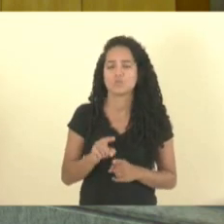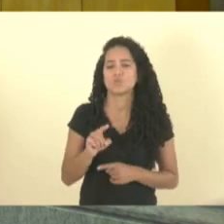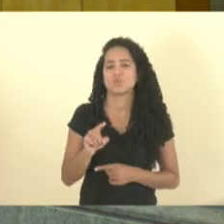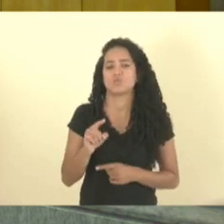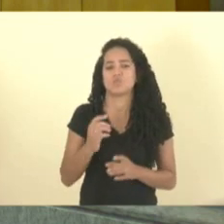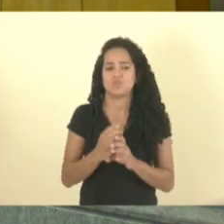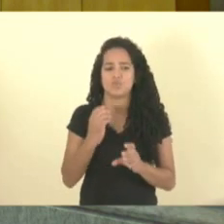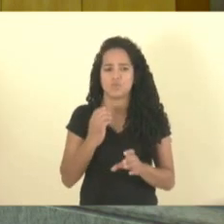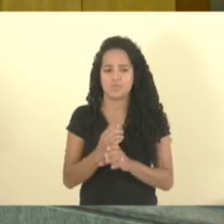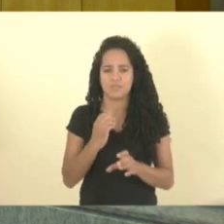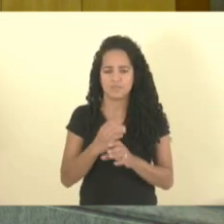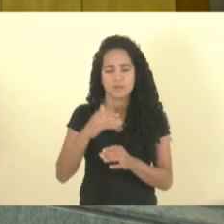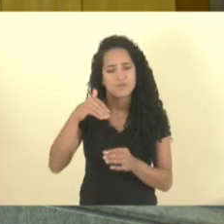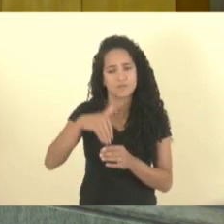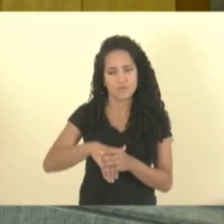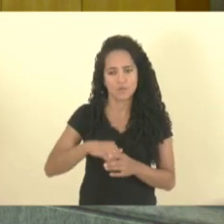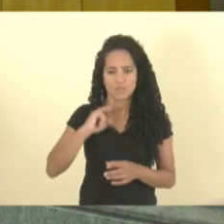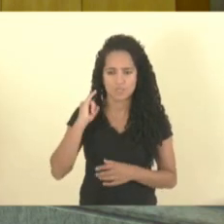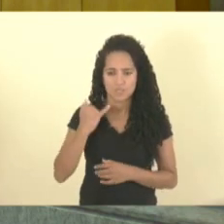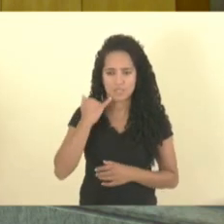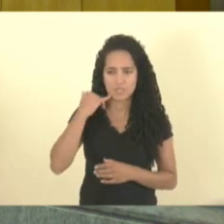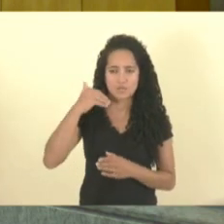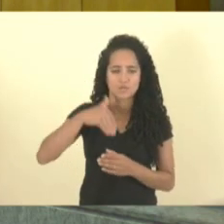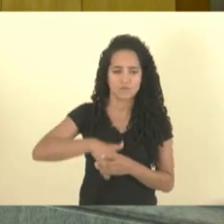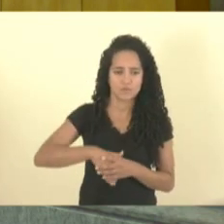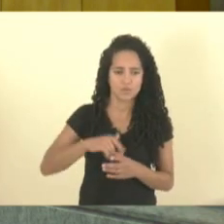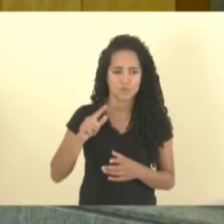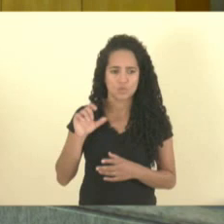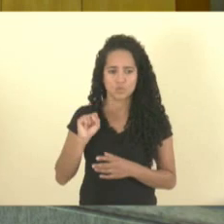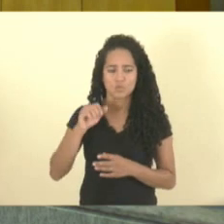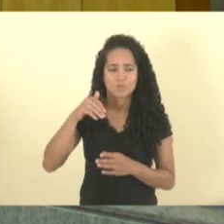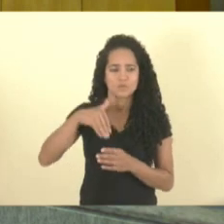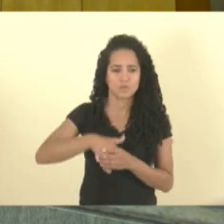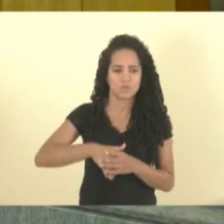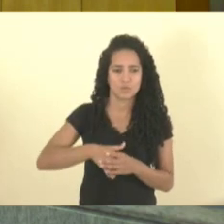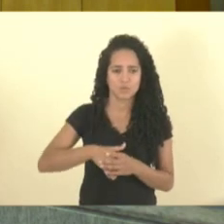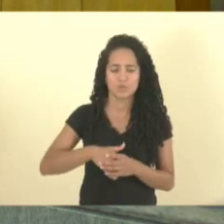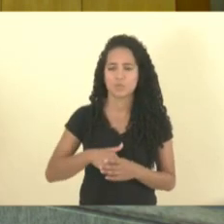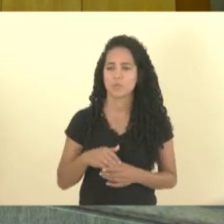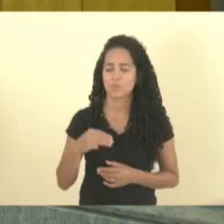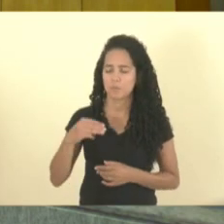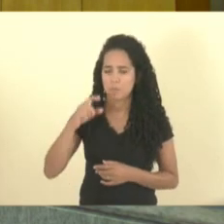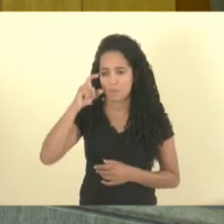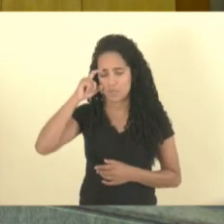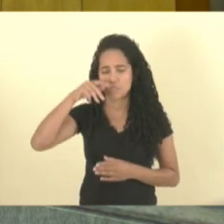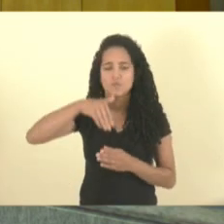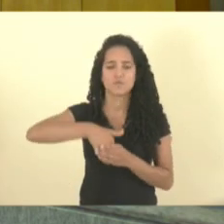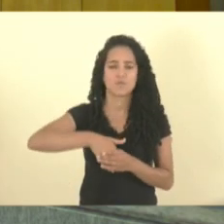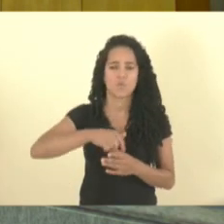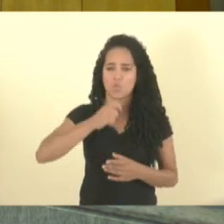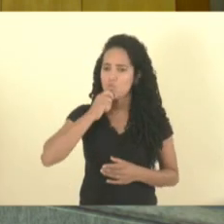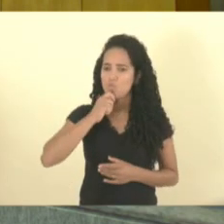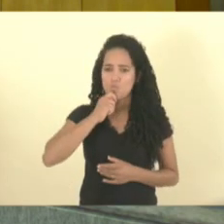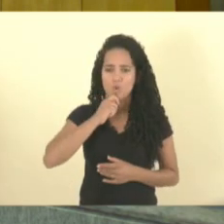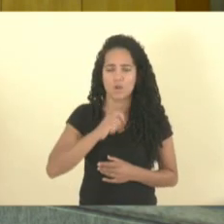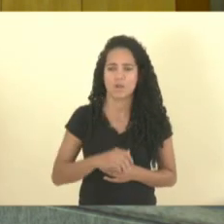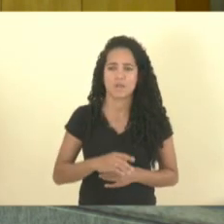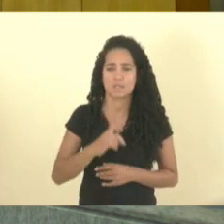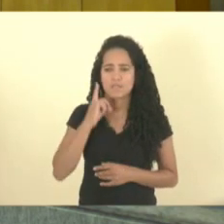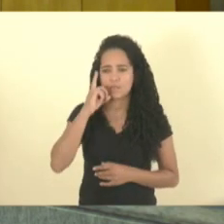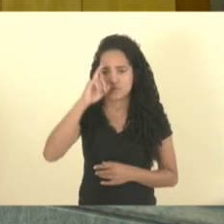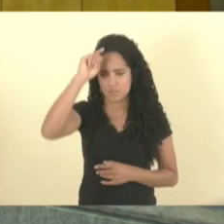Esmeraldo, registrar o voto. Deputada Janete de Sá, deputado Lucas Polese, deputado Mazinho dos Anjos, que ainda não registrou, deputado